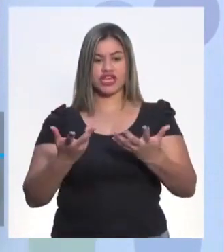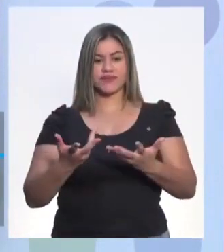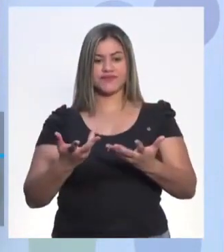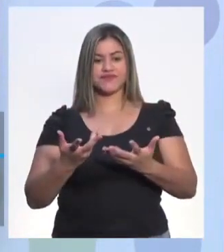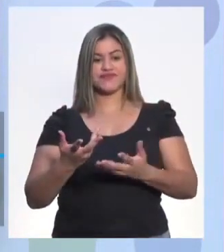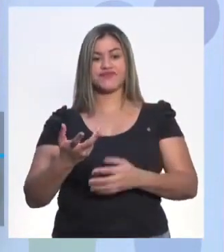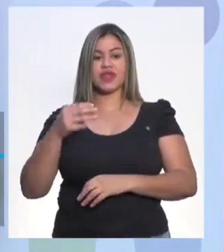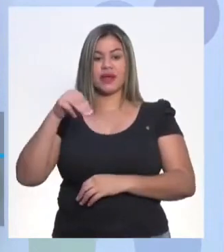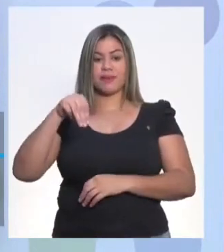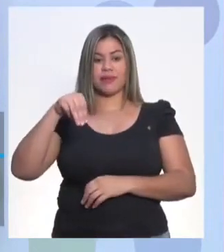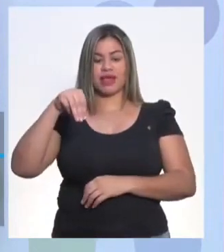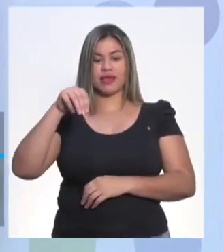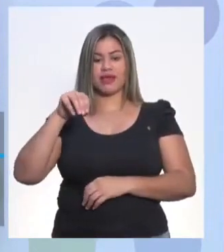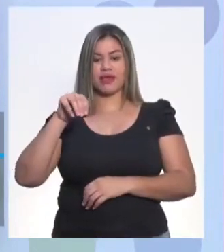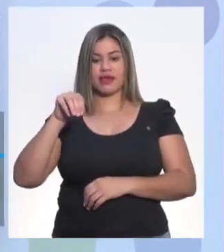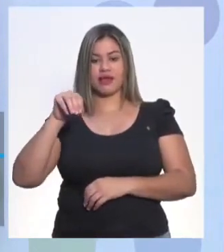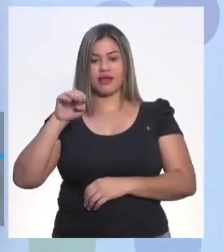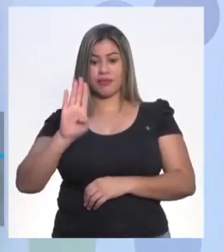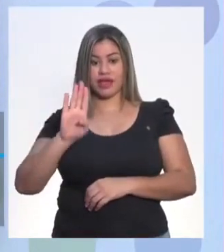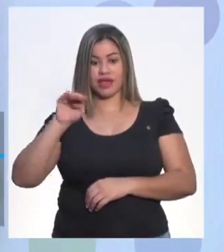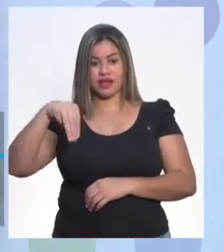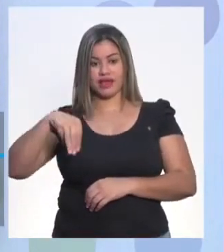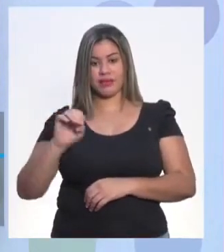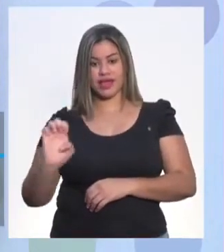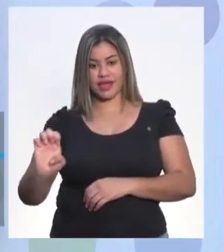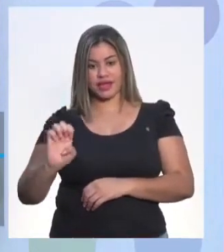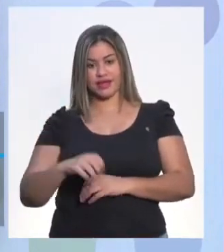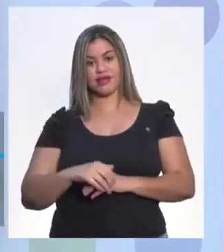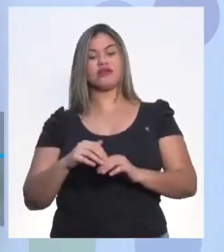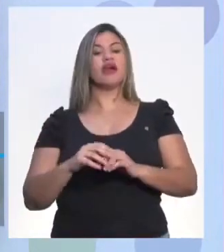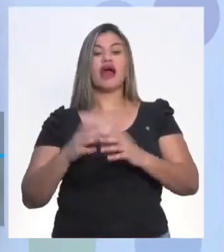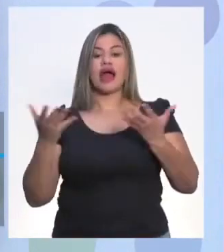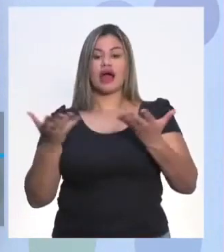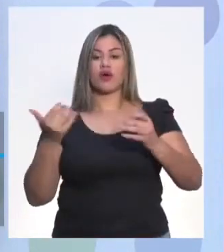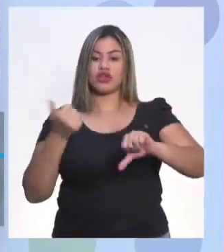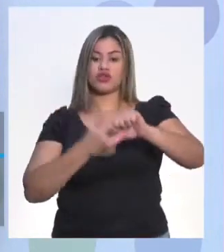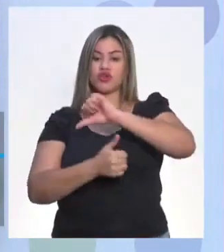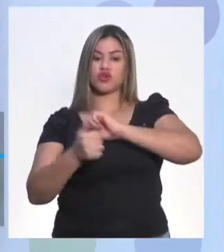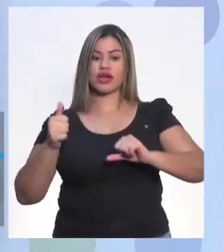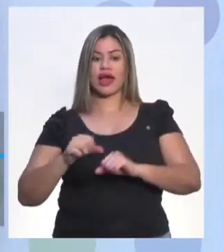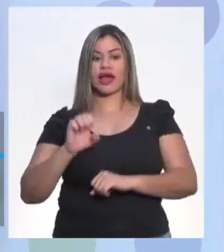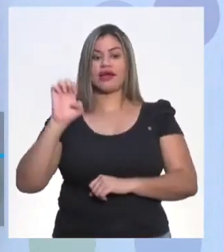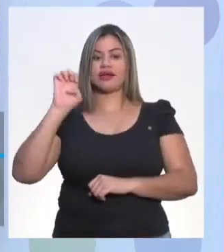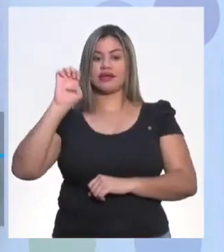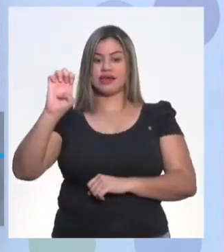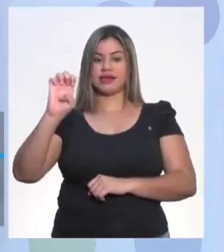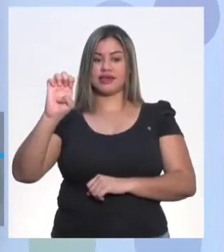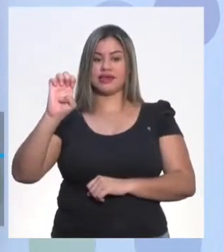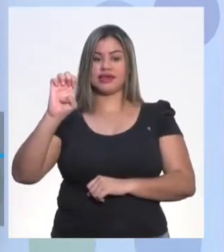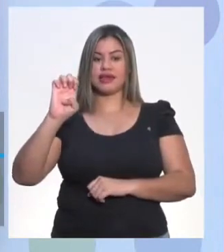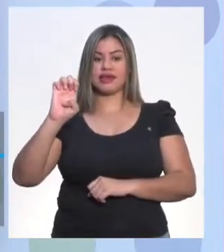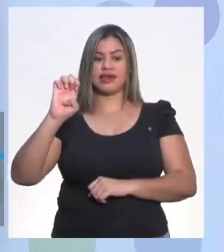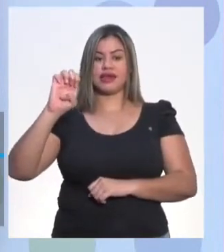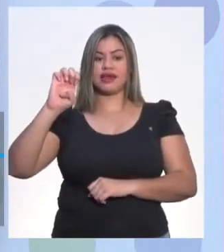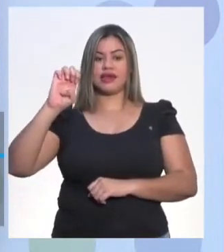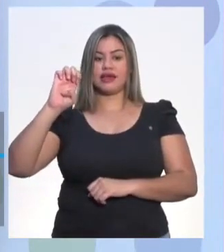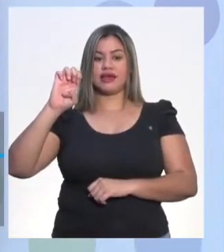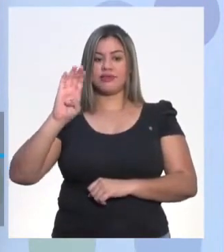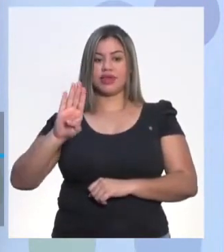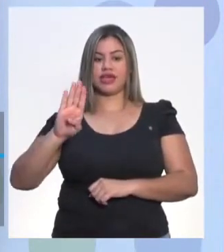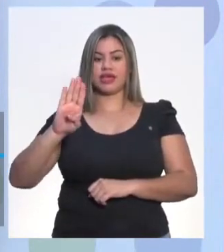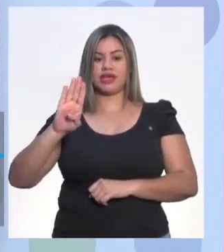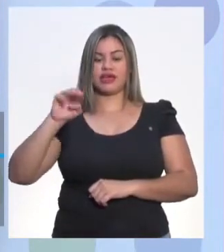ficar B, M, E. Agora, vou começar com a letra E. Então, E,